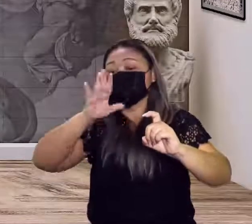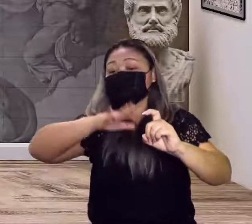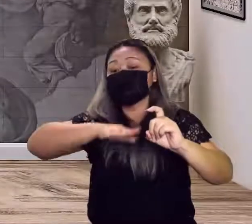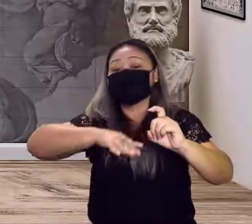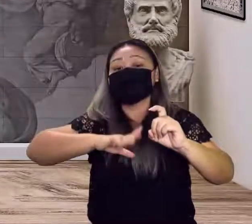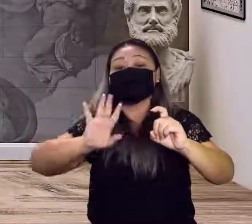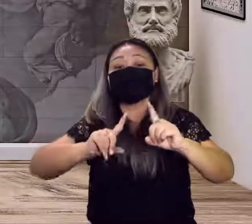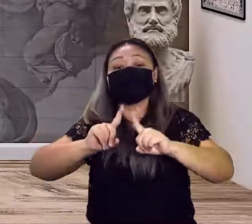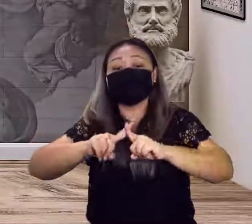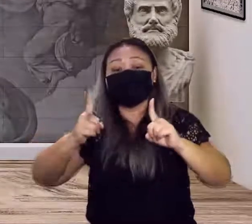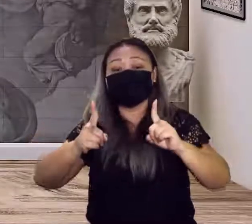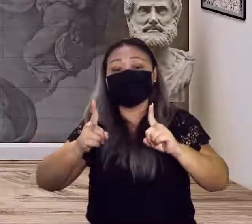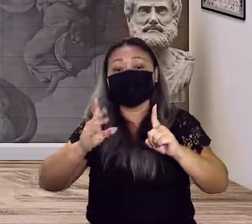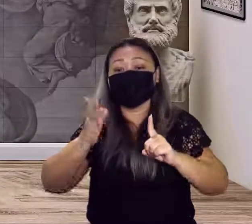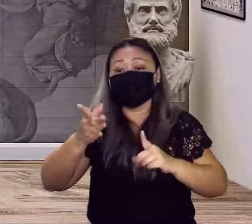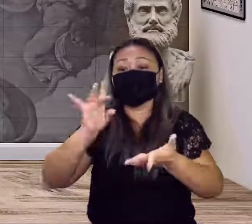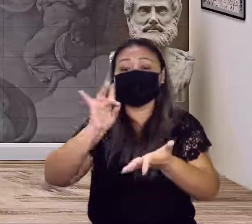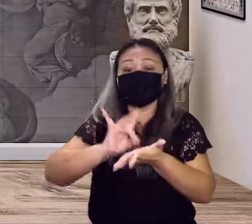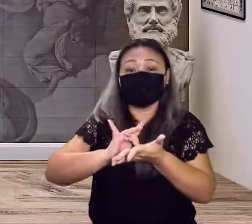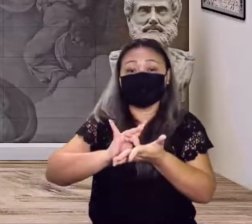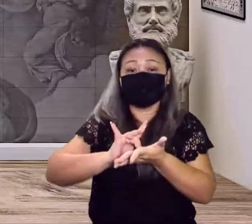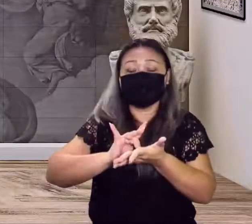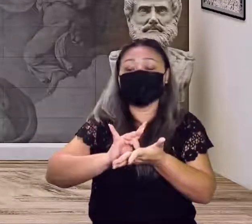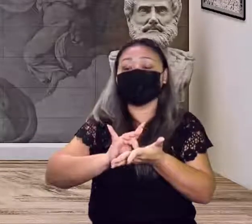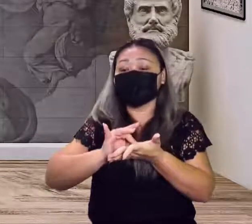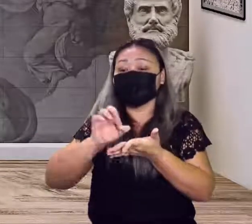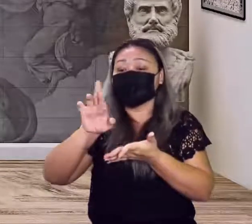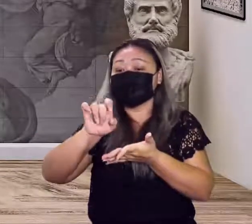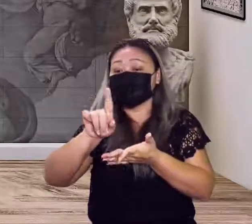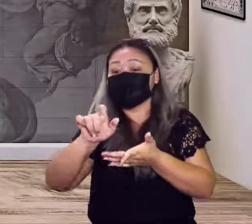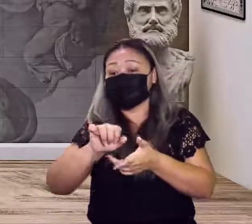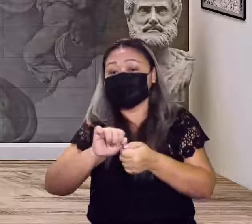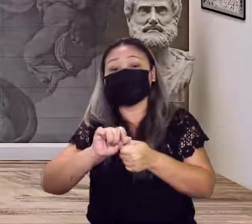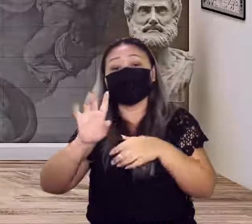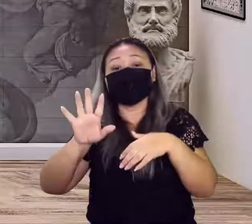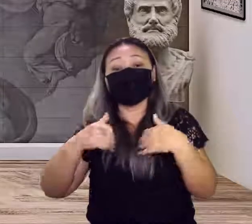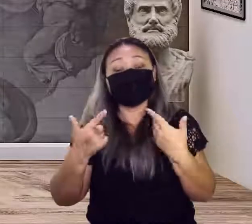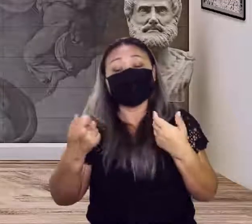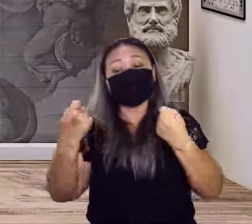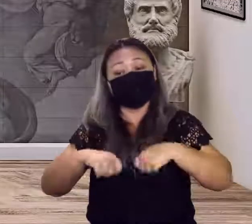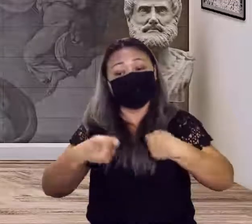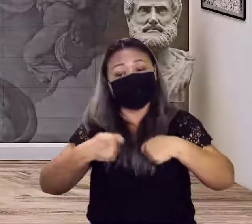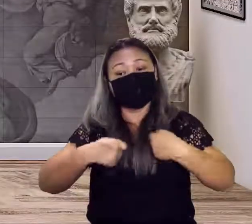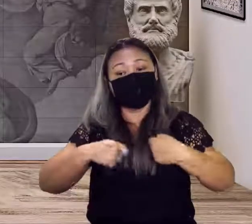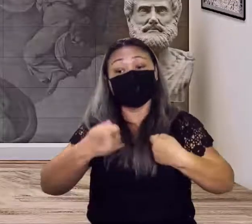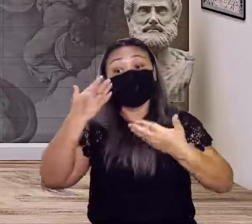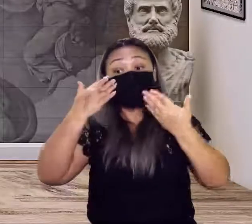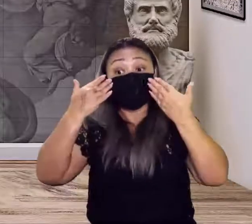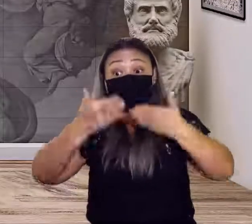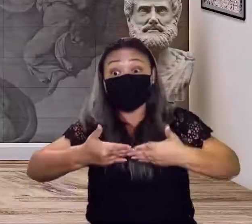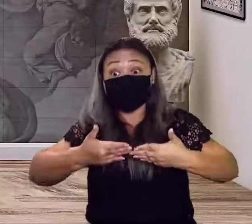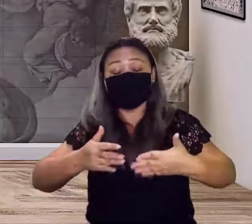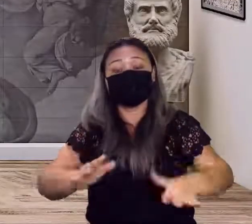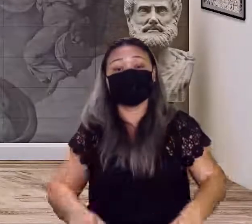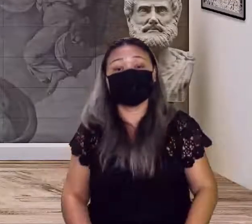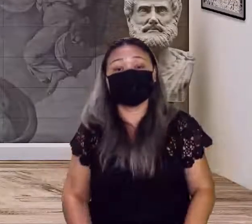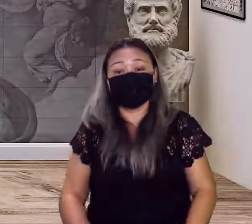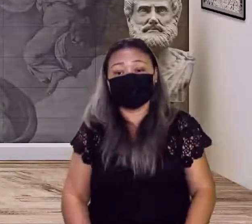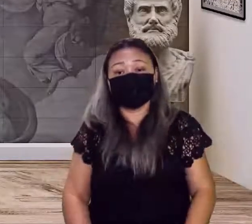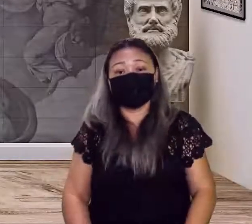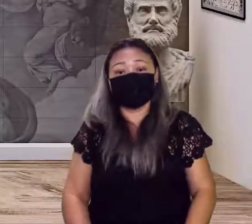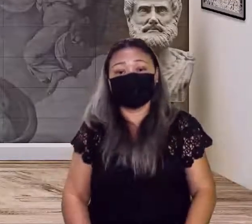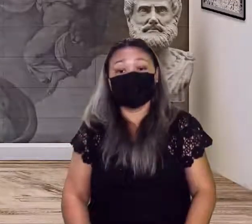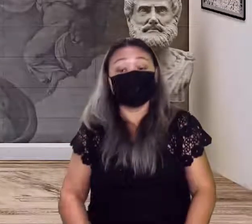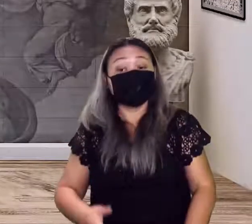comum. Mas dentro da verdade, da questão da razão, do logos, é necessário ter comprovações. Aí eu